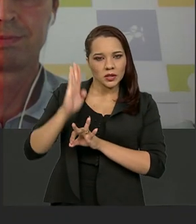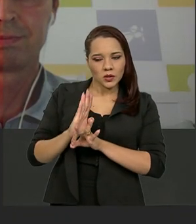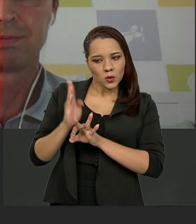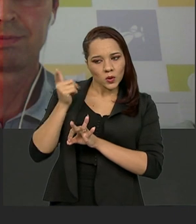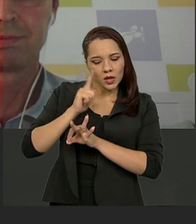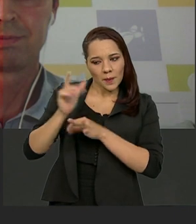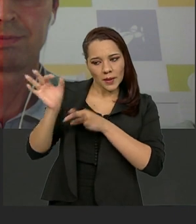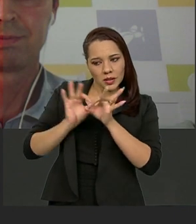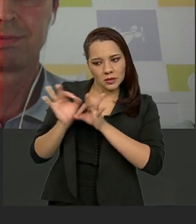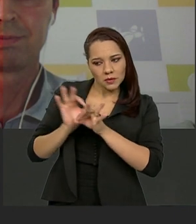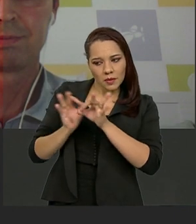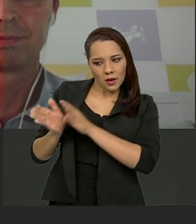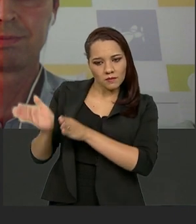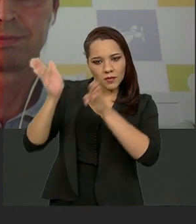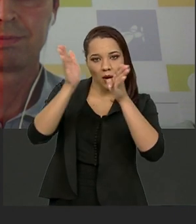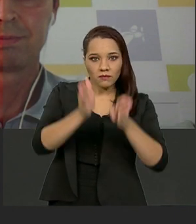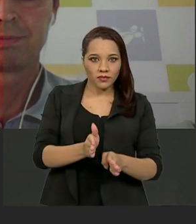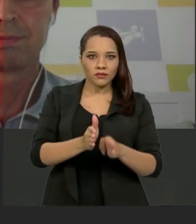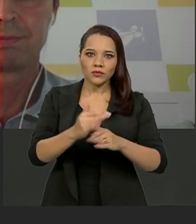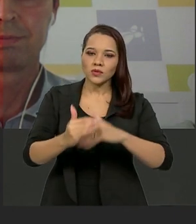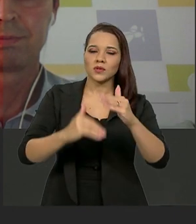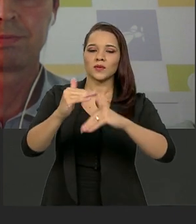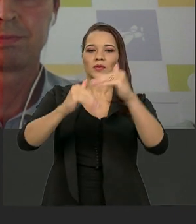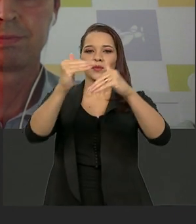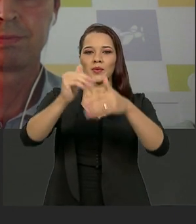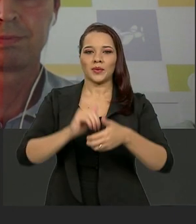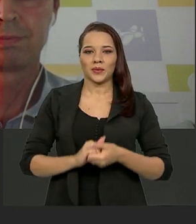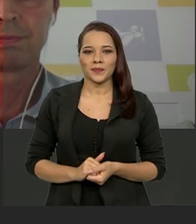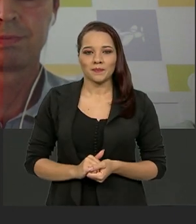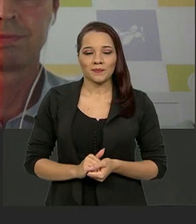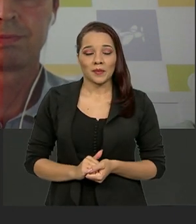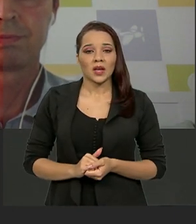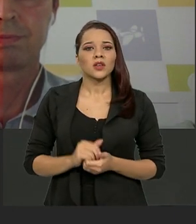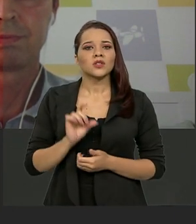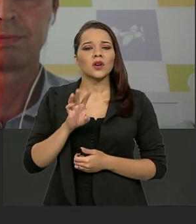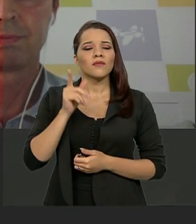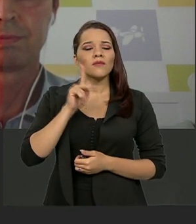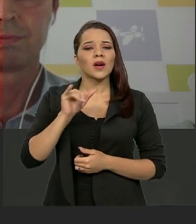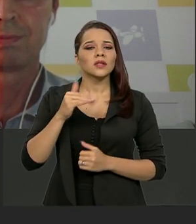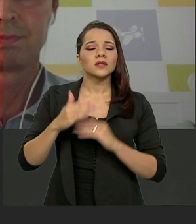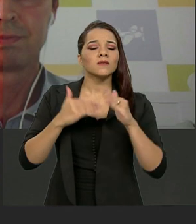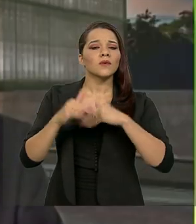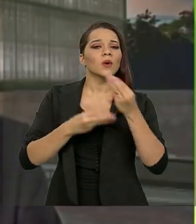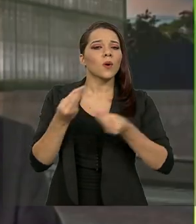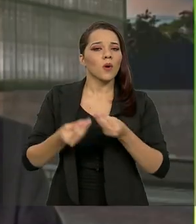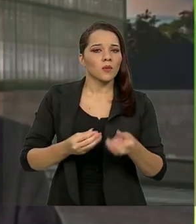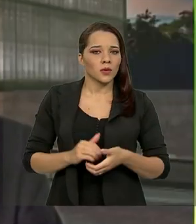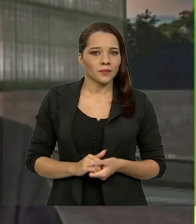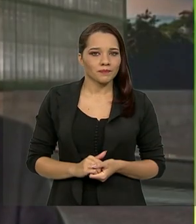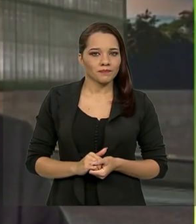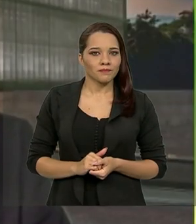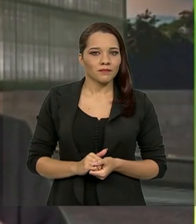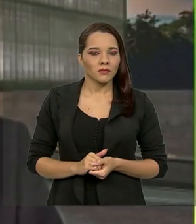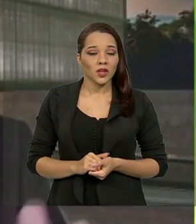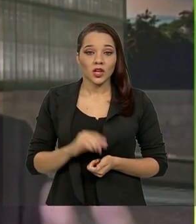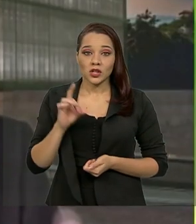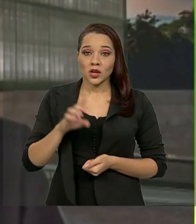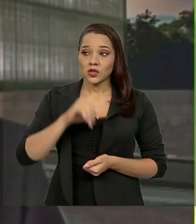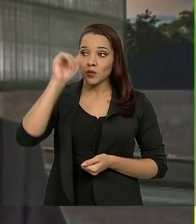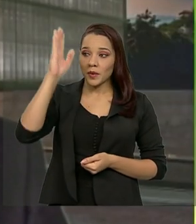no caminho do desenvolvimento. E a gente vai desenvolver como? O nosso país